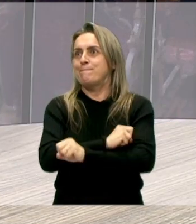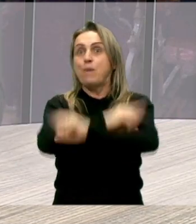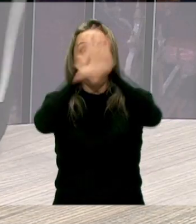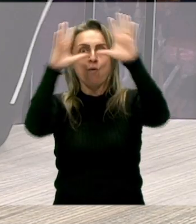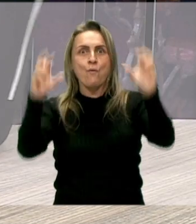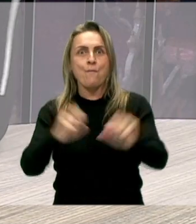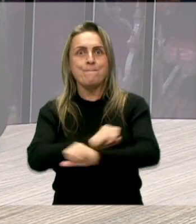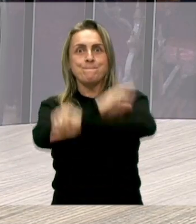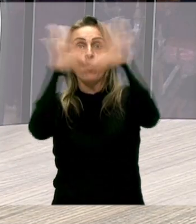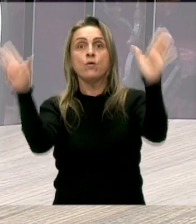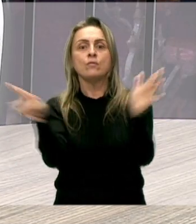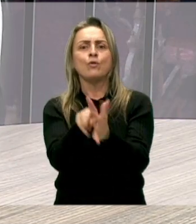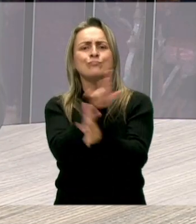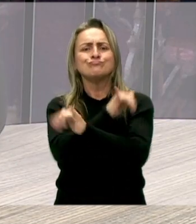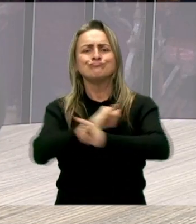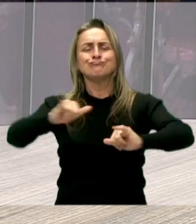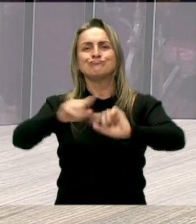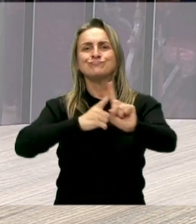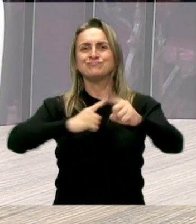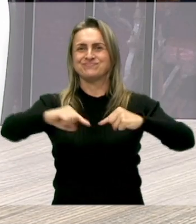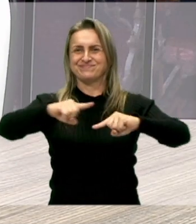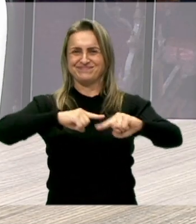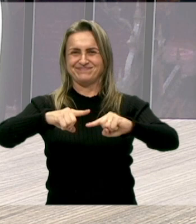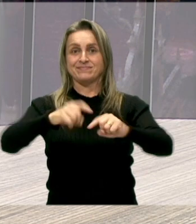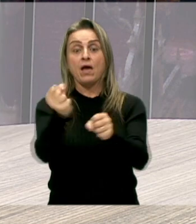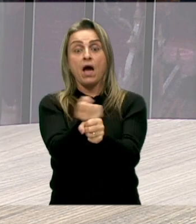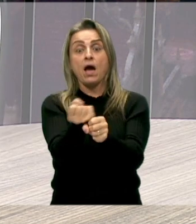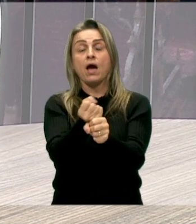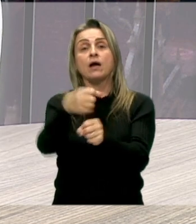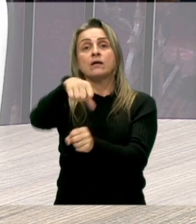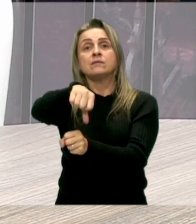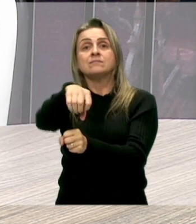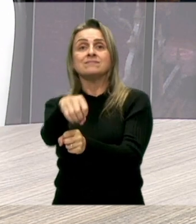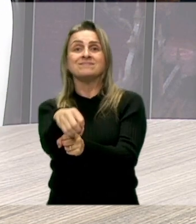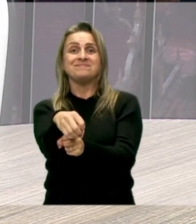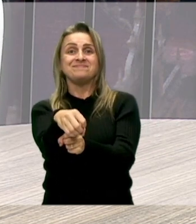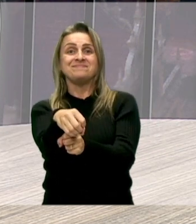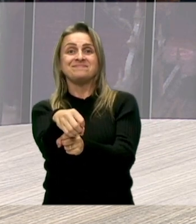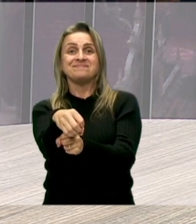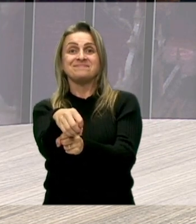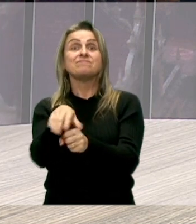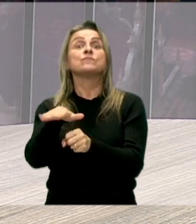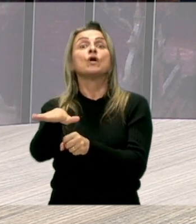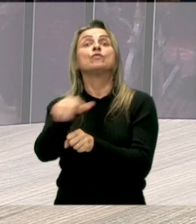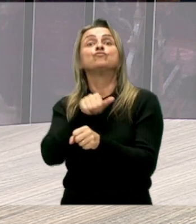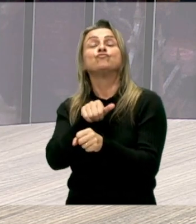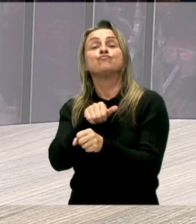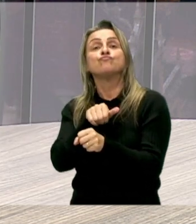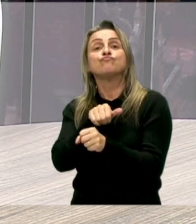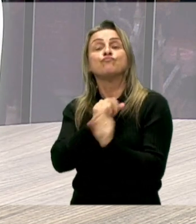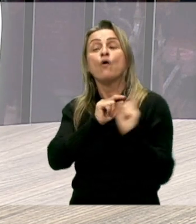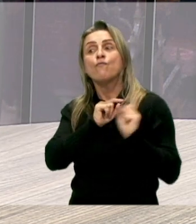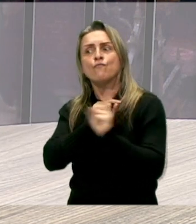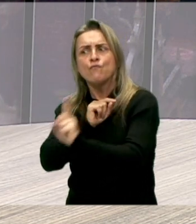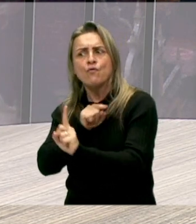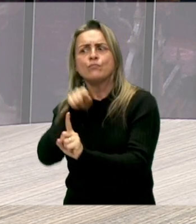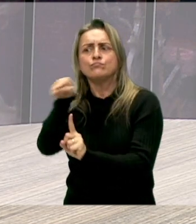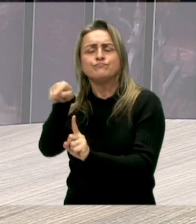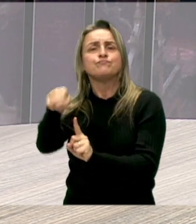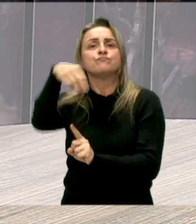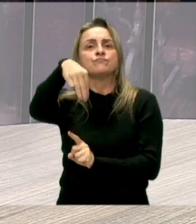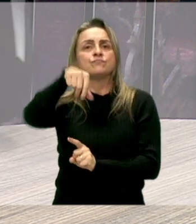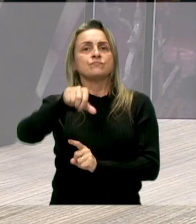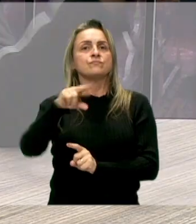mercado musical a milhões na década de 90, procuraram ele, o Marcos Leite estava ensaiando com um